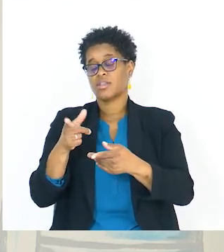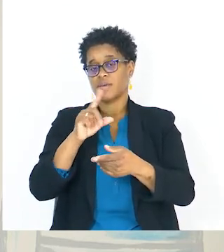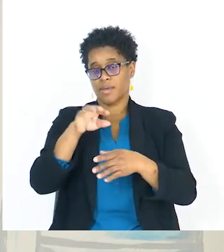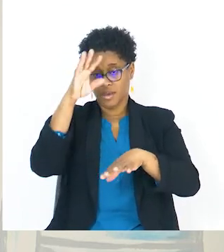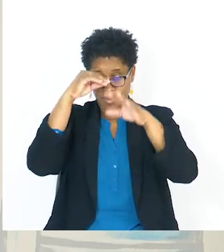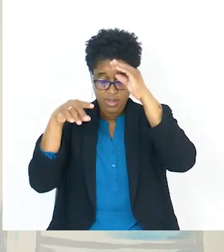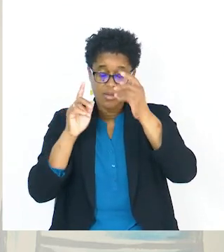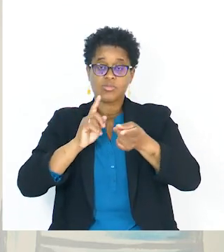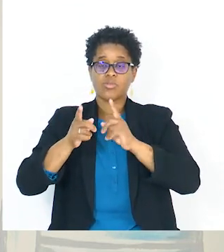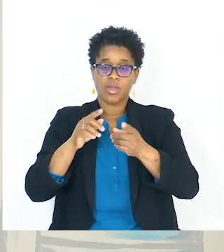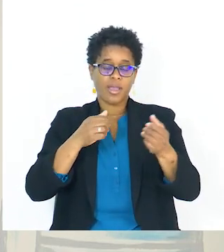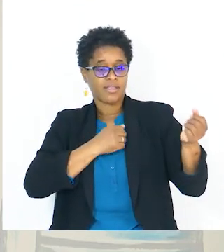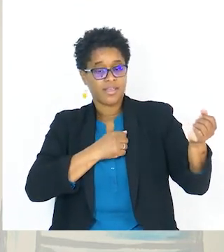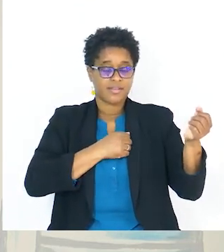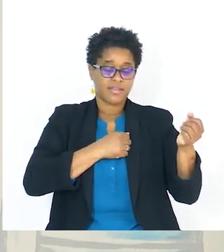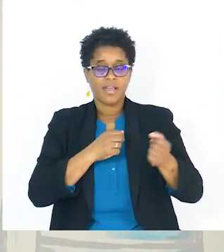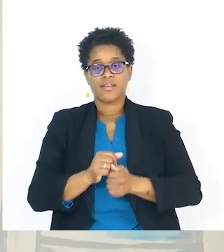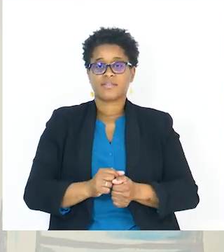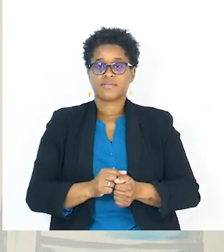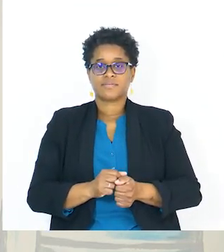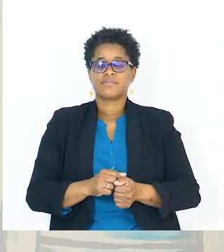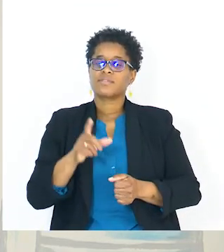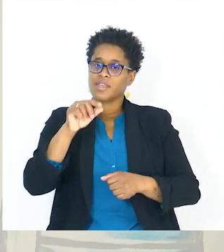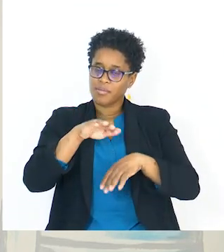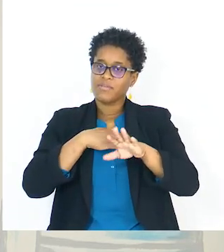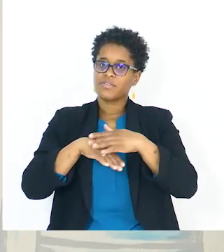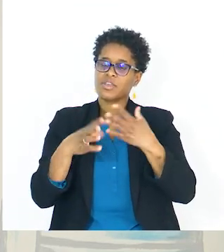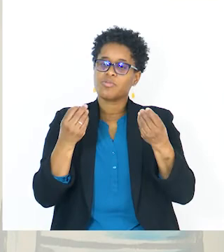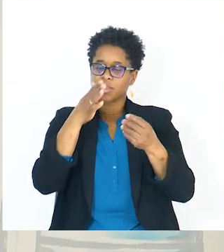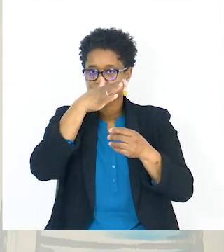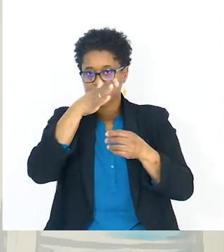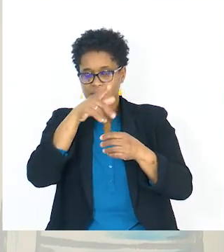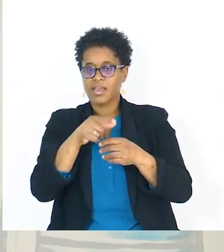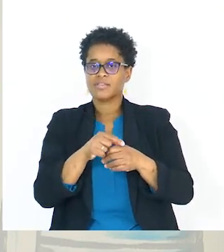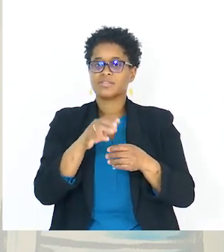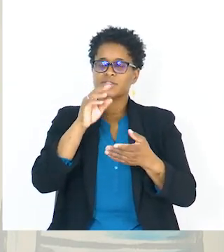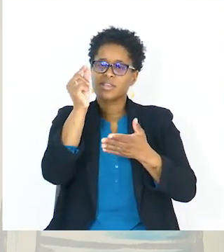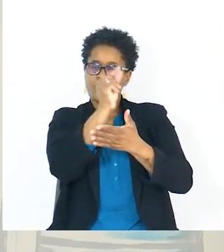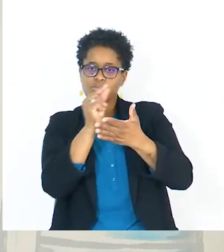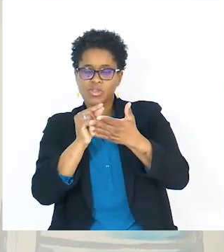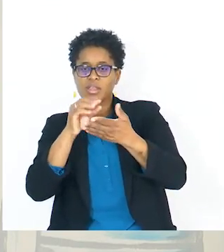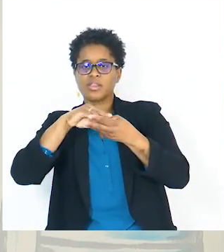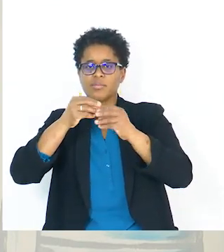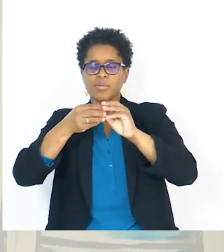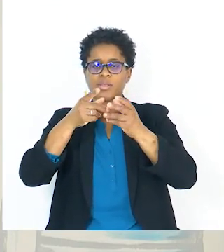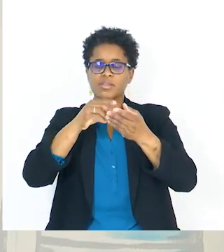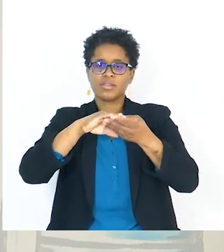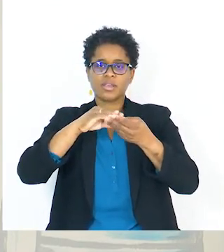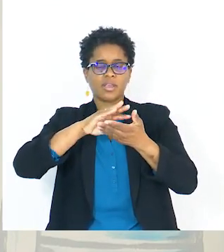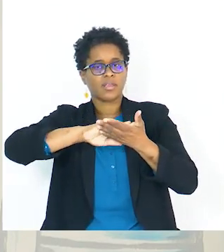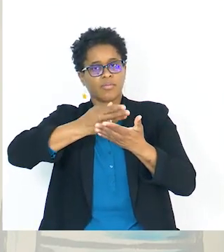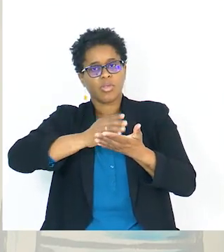artísticas, aprendemos o quê? A dançar. Nós fizemos várias atividades de modelagem, pinturas,